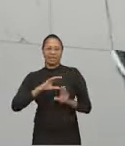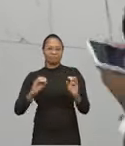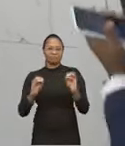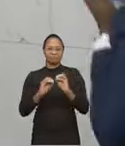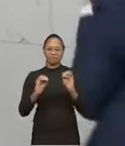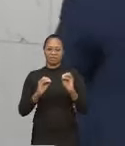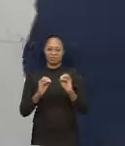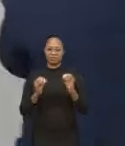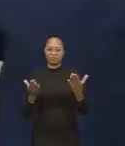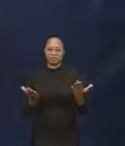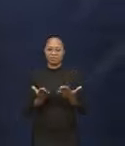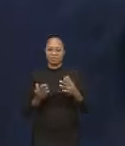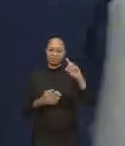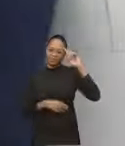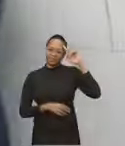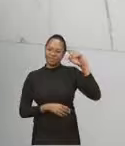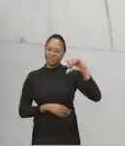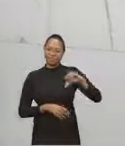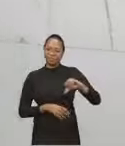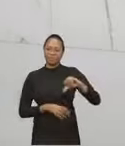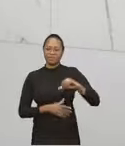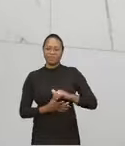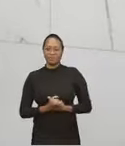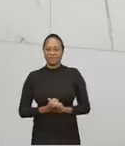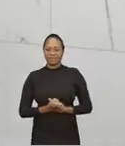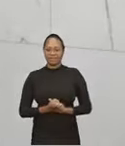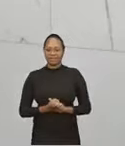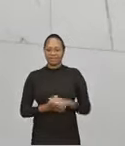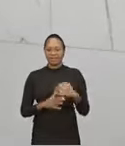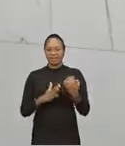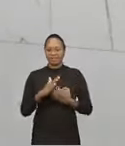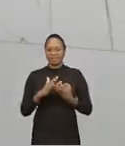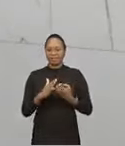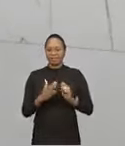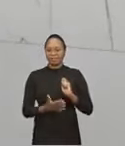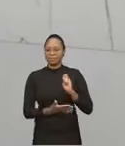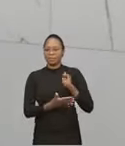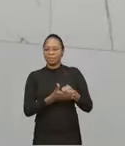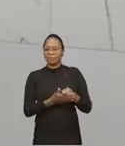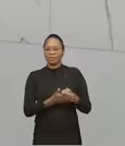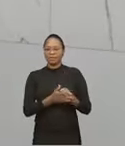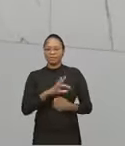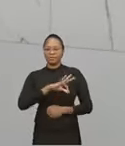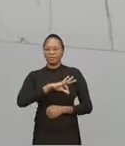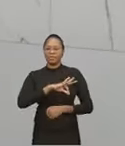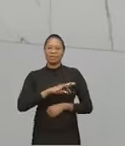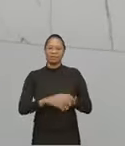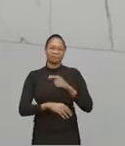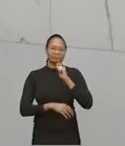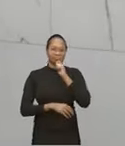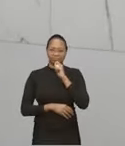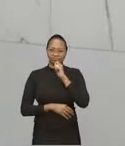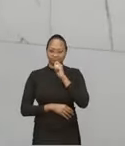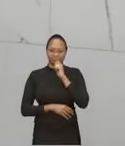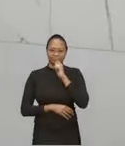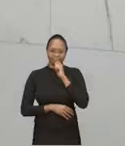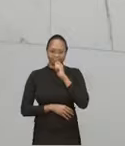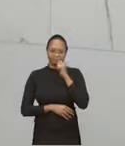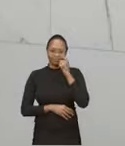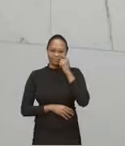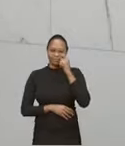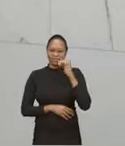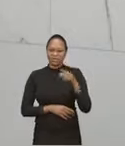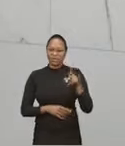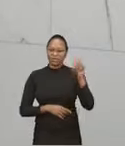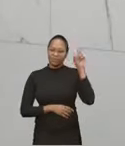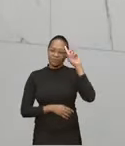9 do 11, e a empresa Iziba ainda não pagou os salários. Então, a gente, todo